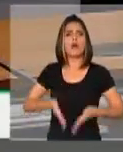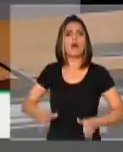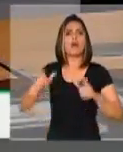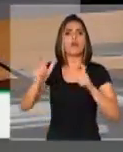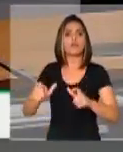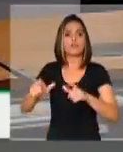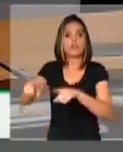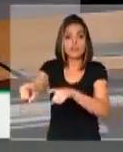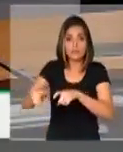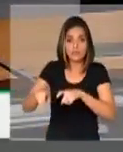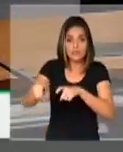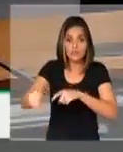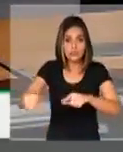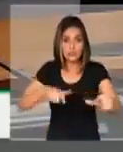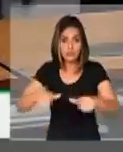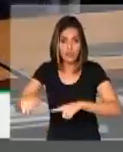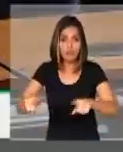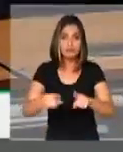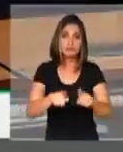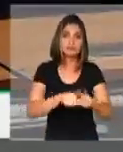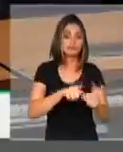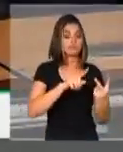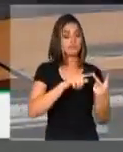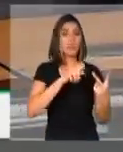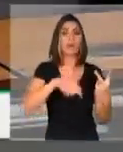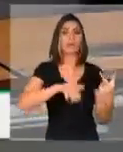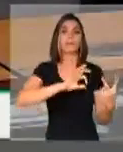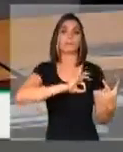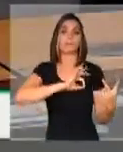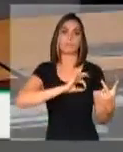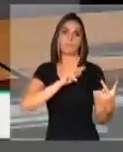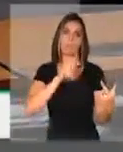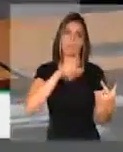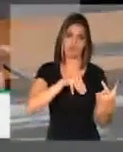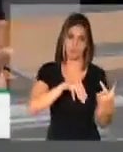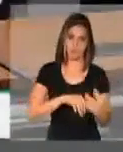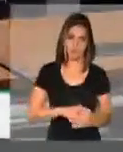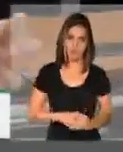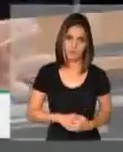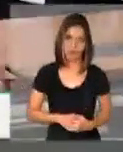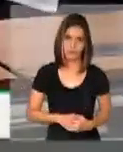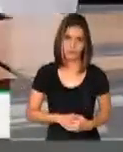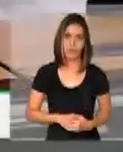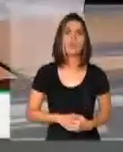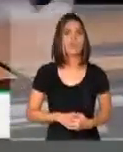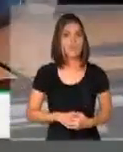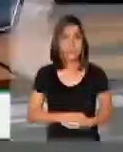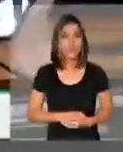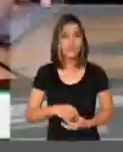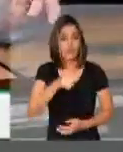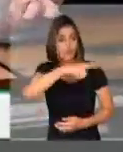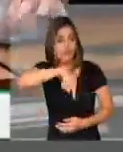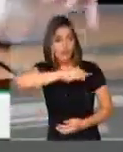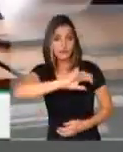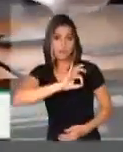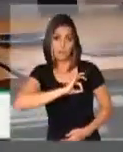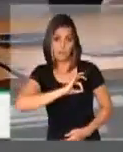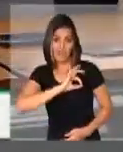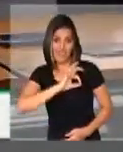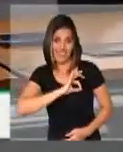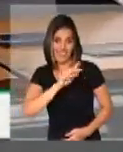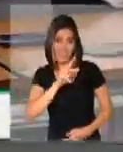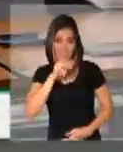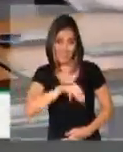e policial militar. E os militares passaram a ser aqui, nessa discussão da